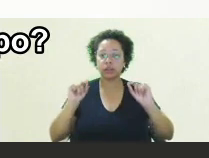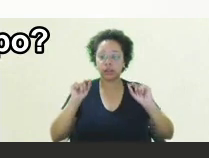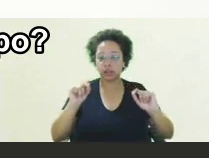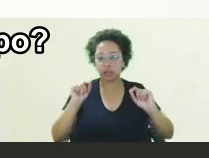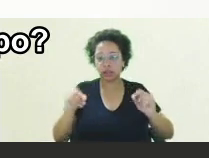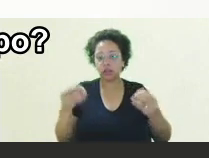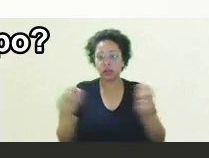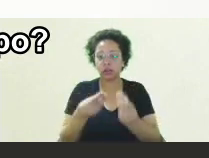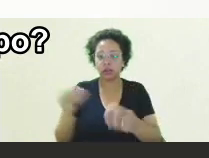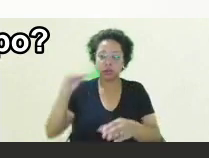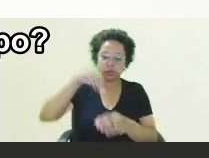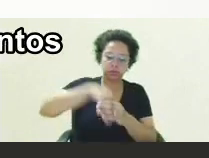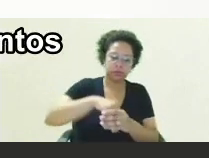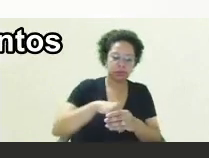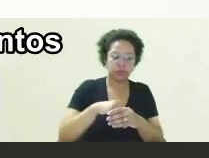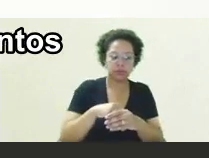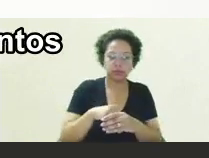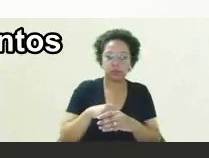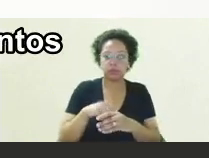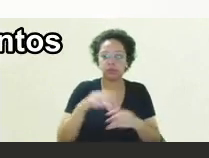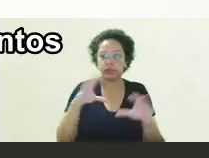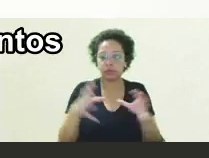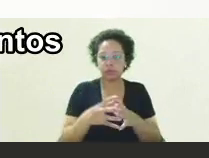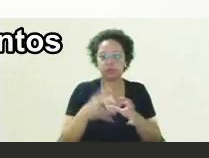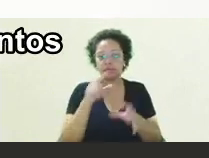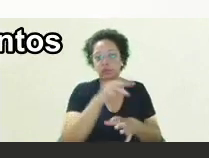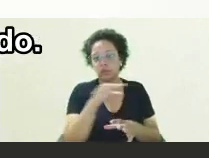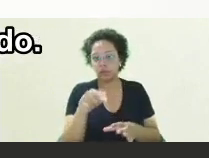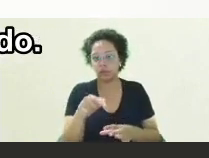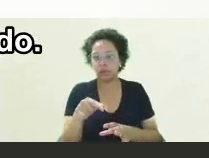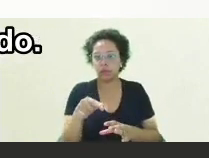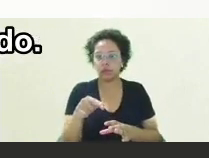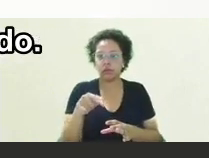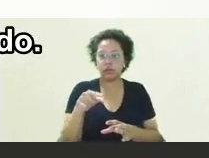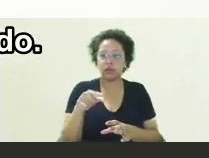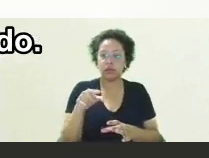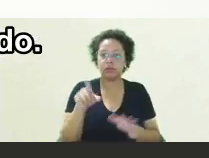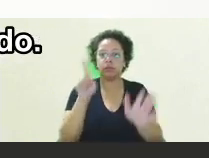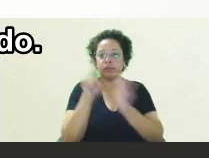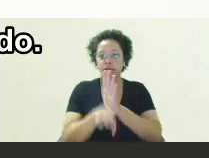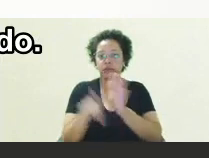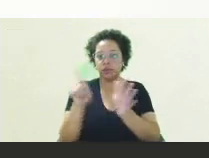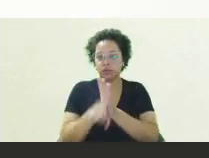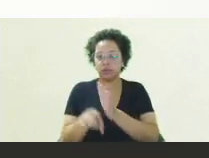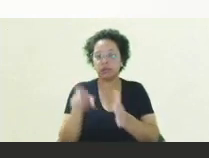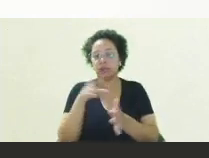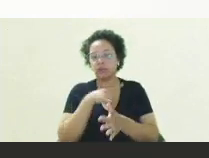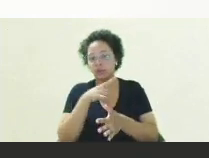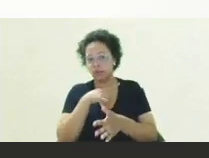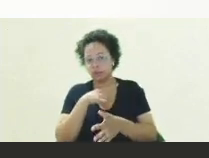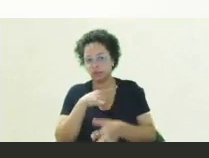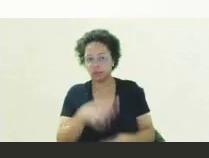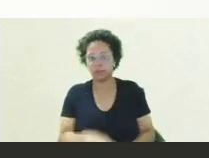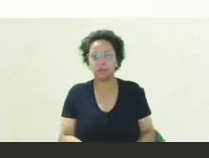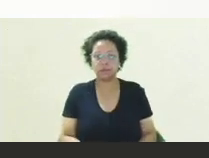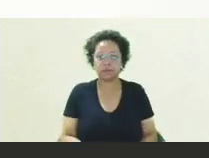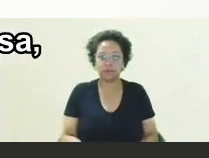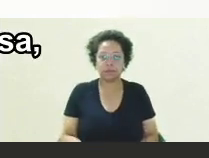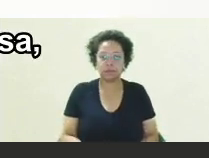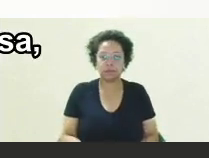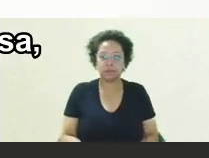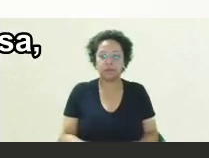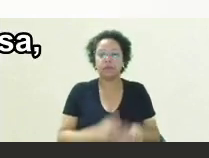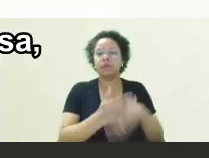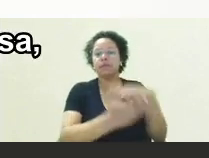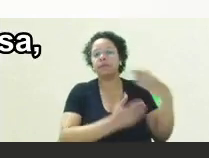introduzir essa tarefa para esse grupo? Né? Então, foram questionamentos que a gente foi enfrentando. Assim. E, a partir